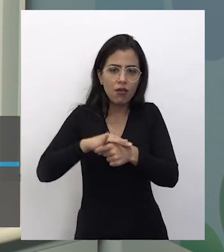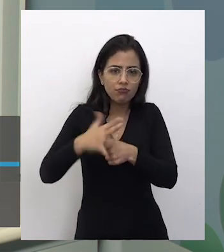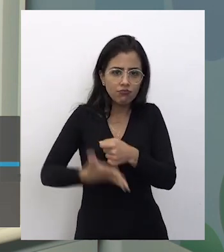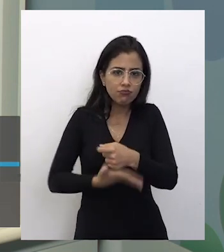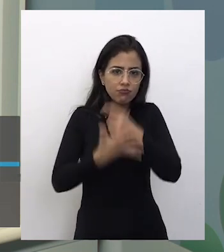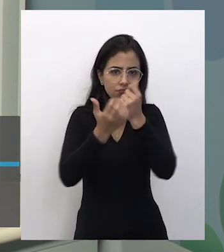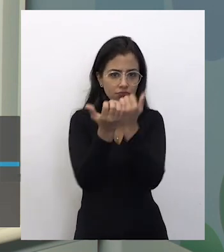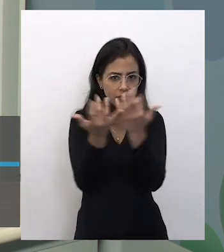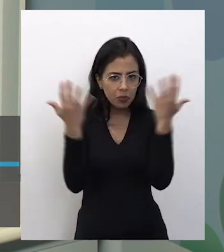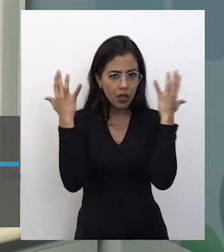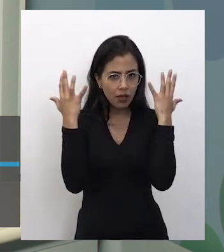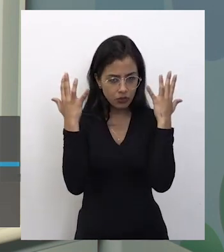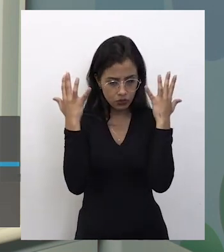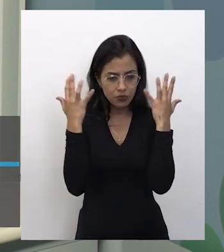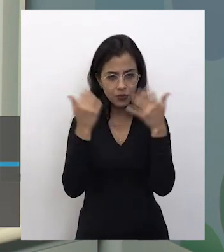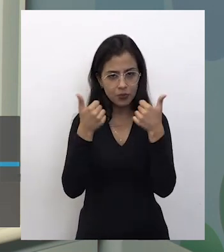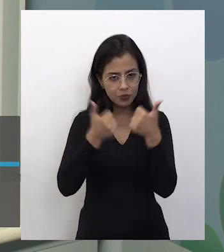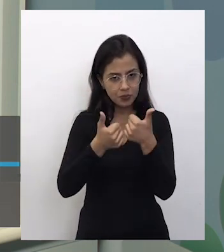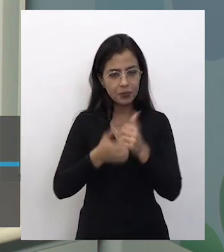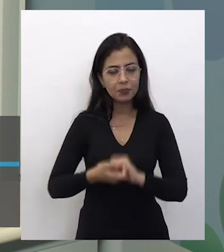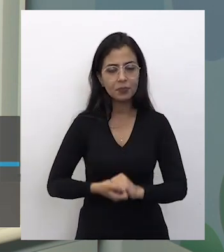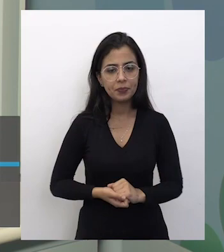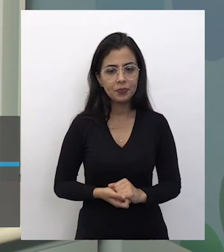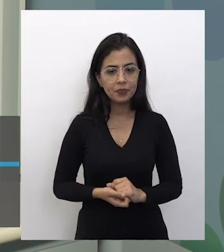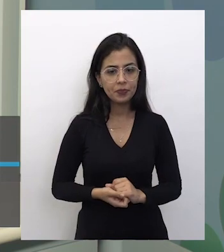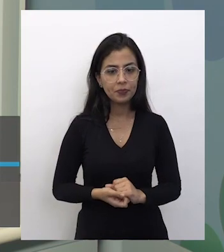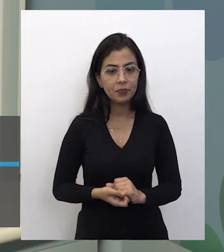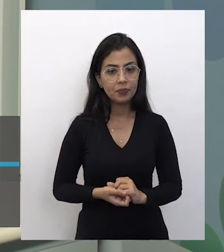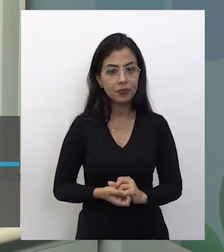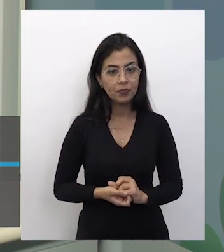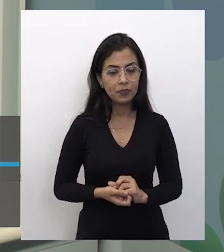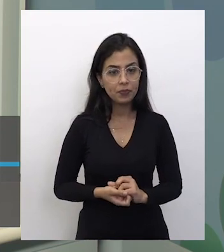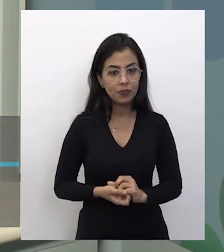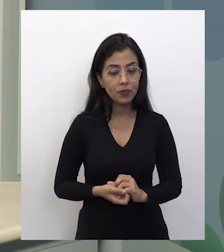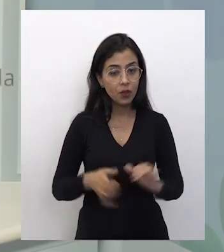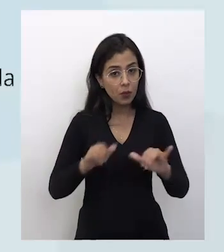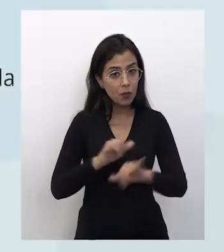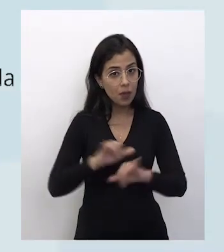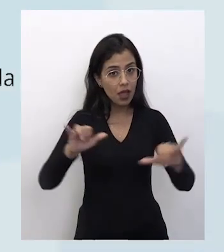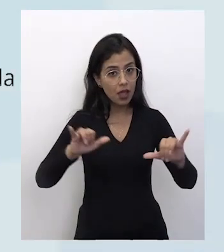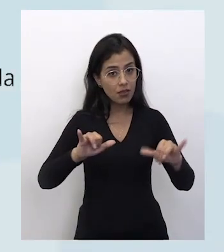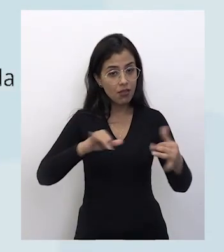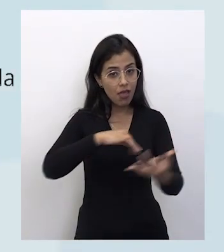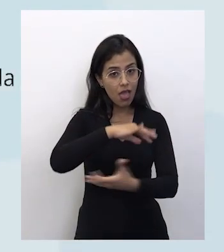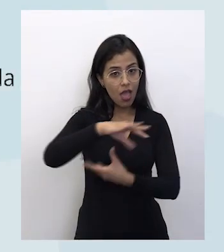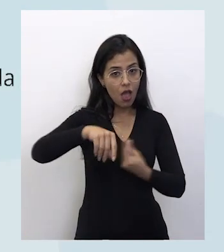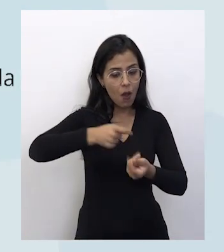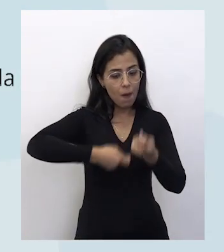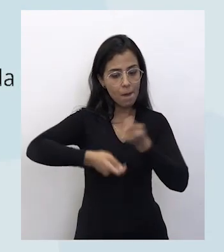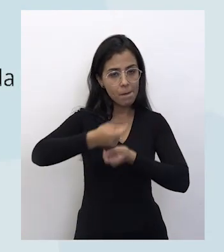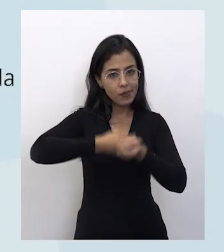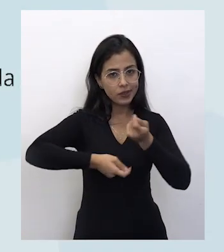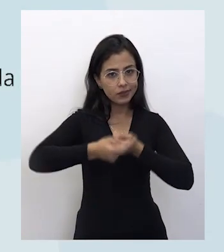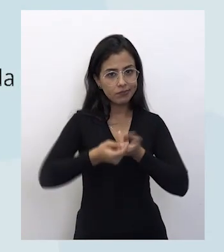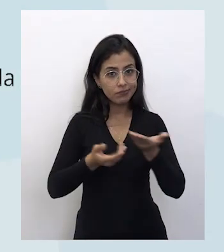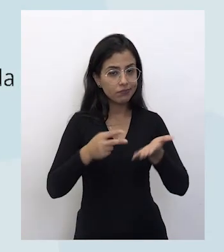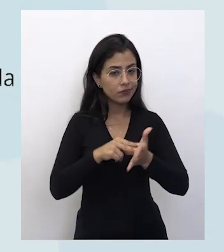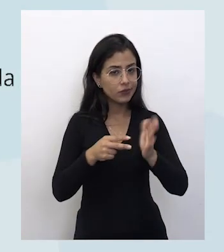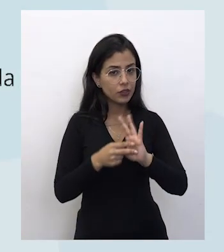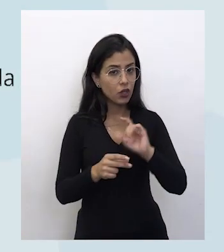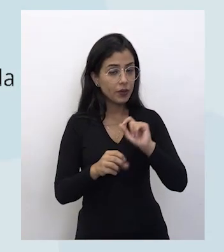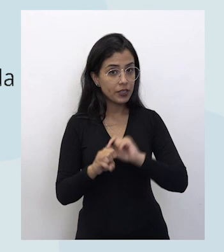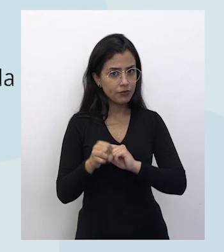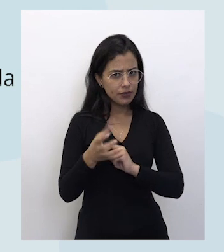Então, nós temos essa situação. Propaganda é a alma do negócio, ou seja, se você quer vender a sua ideia ou você